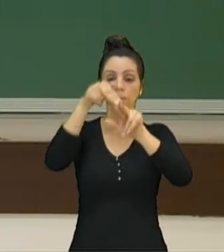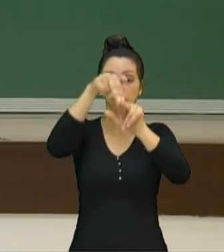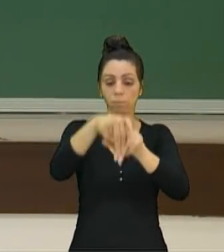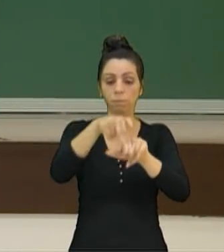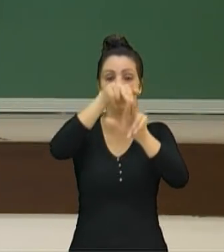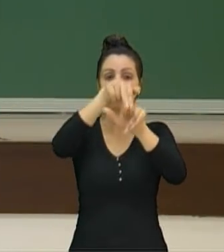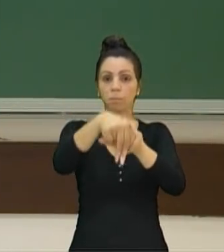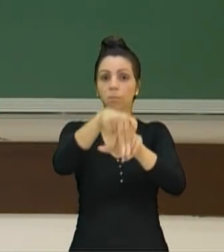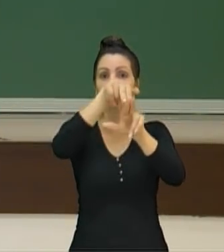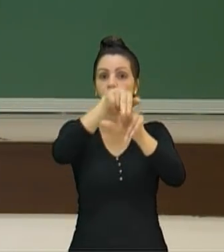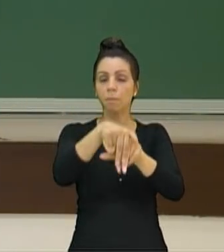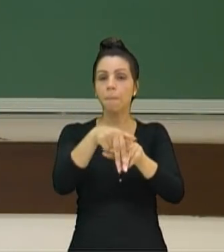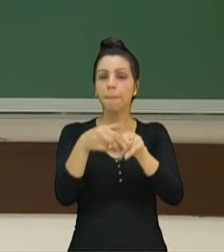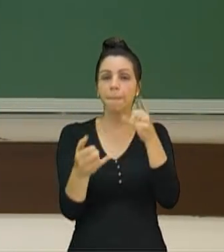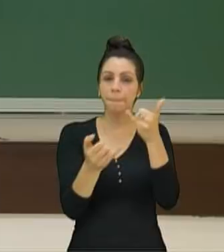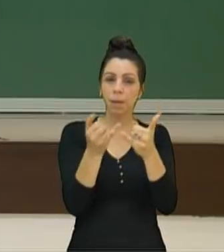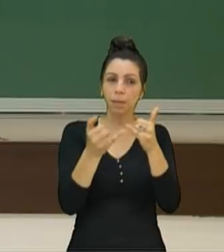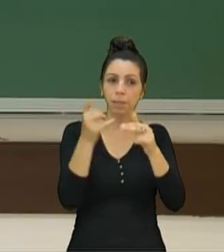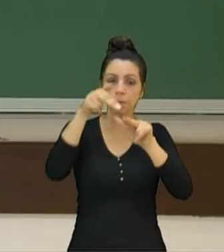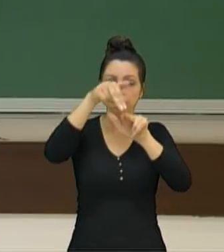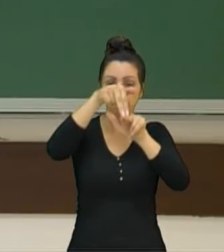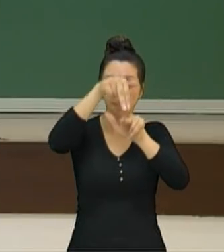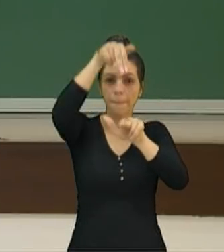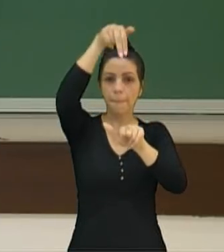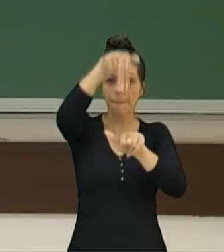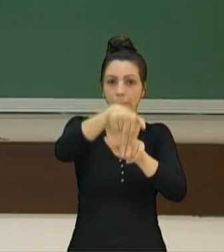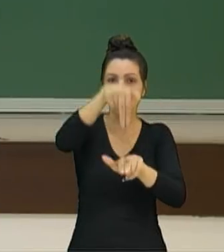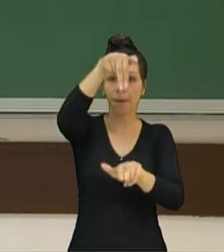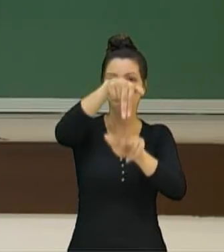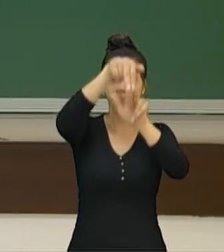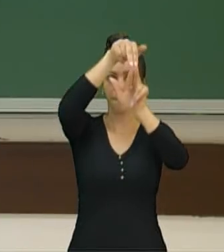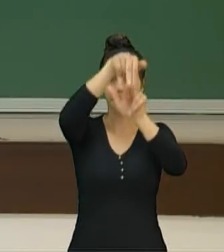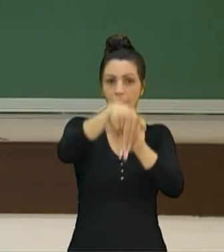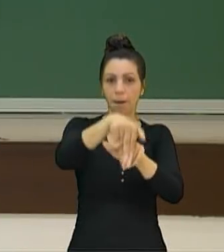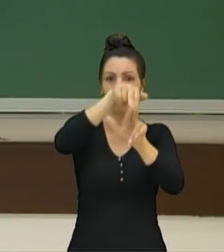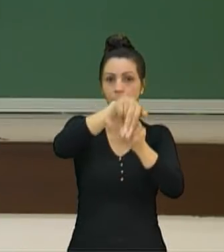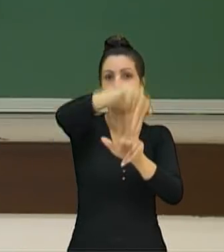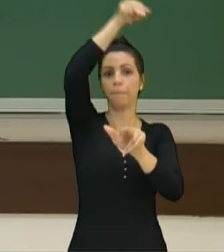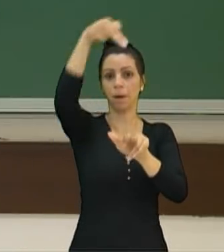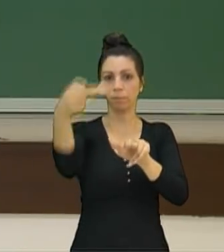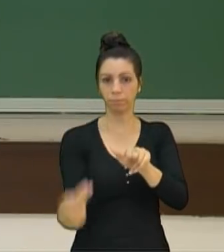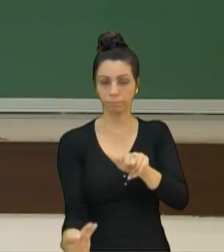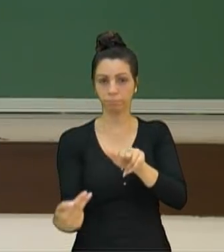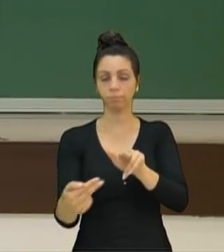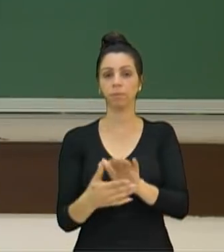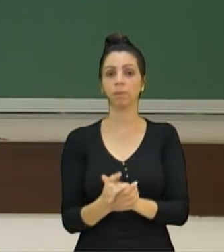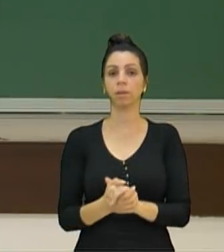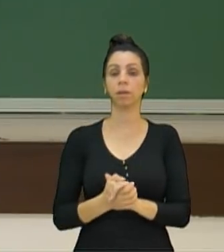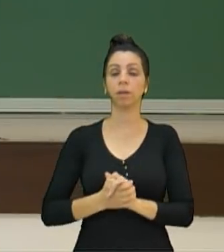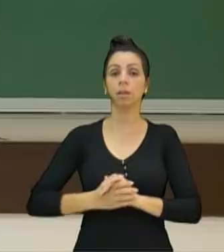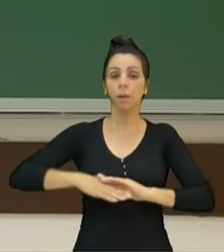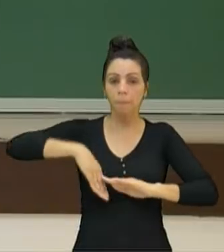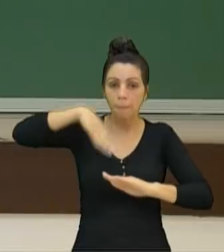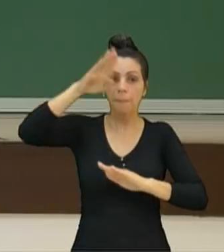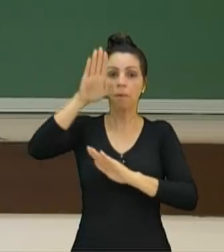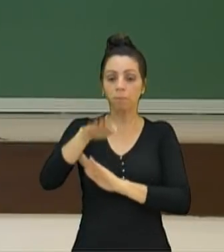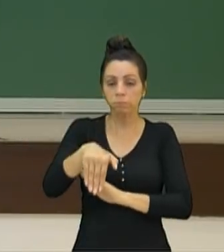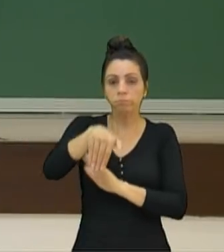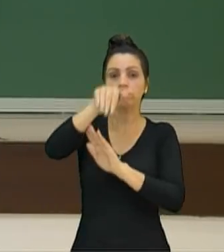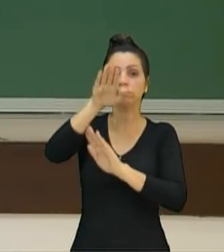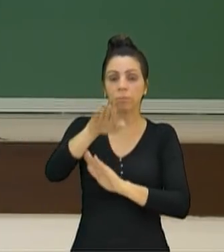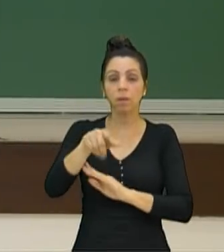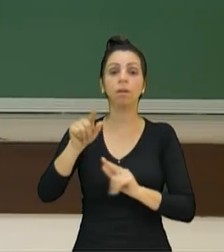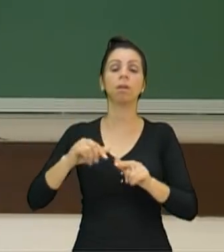como uma mola, lançando o atleta para o alto também. Esse balanço do trampolim